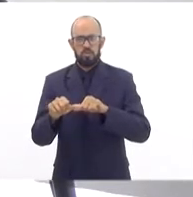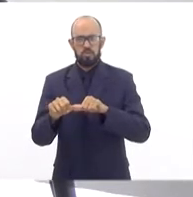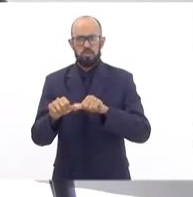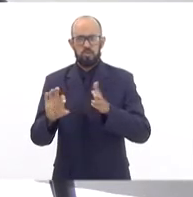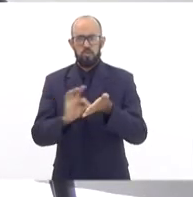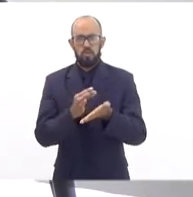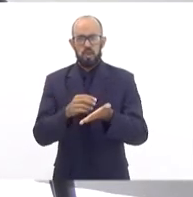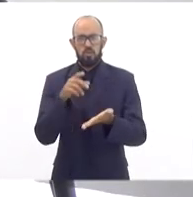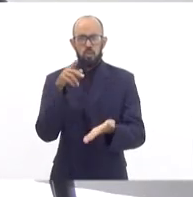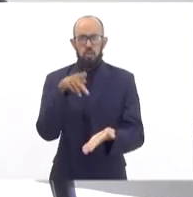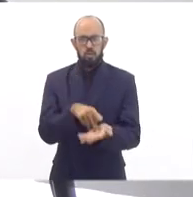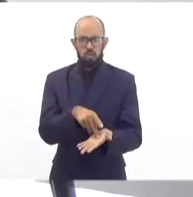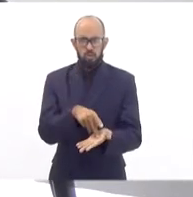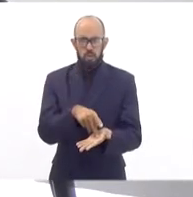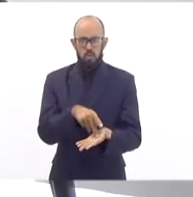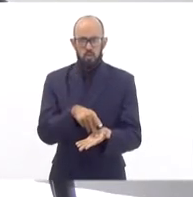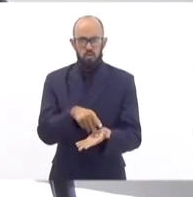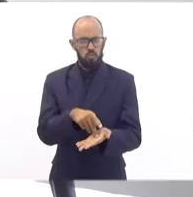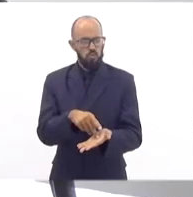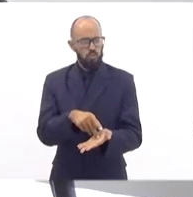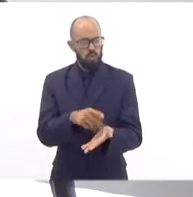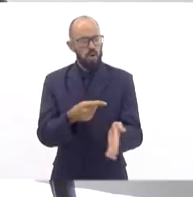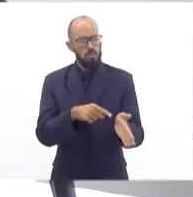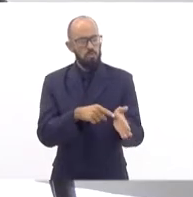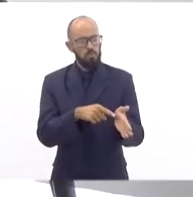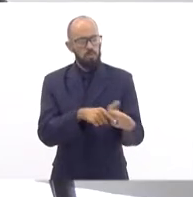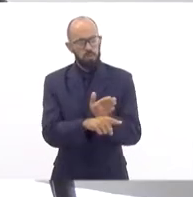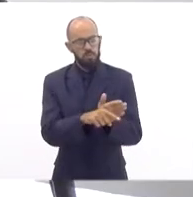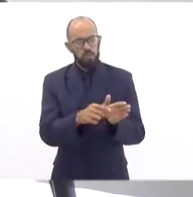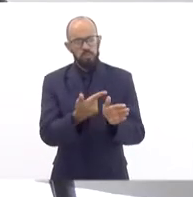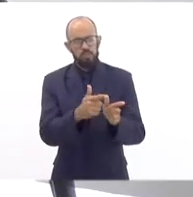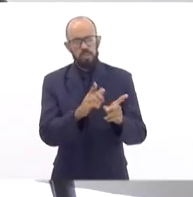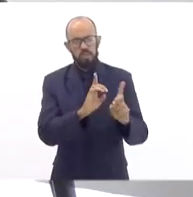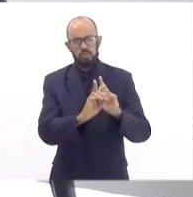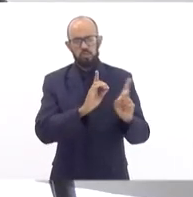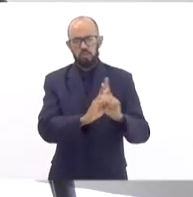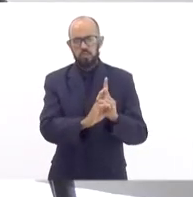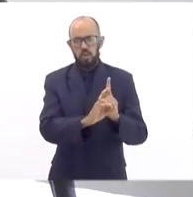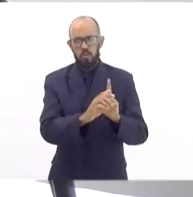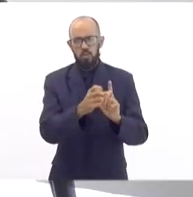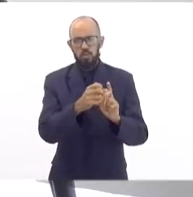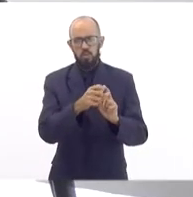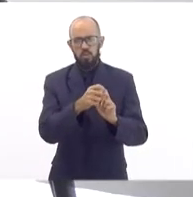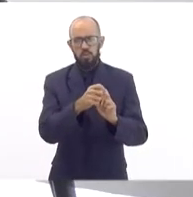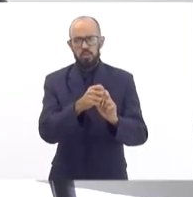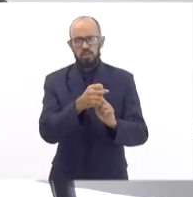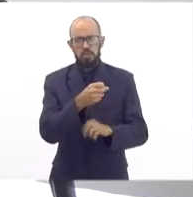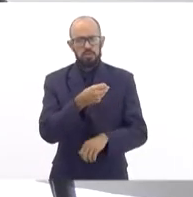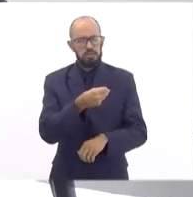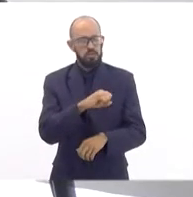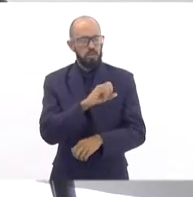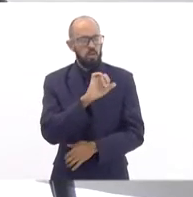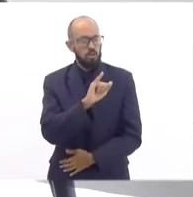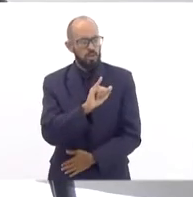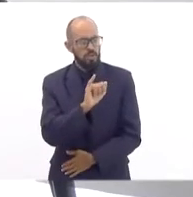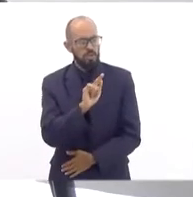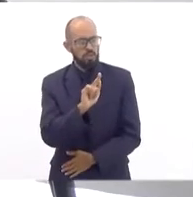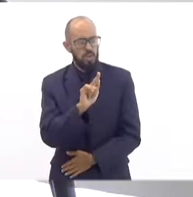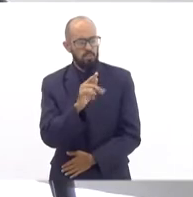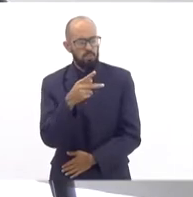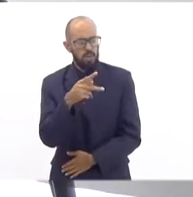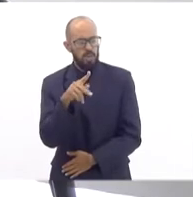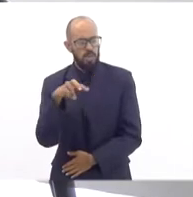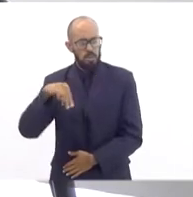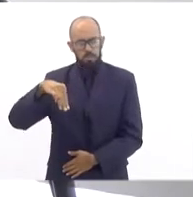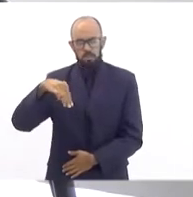original, não se discute que esse indexador teria que ser modificado? O IGPM é um indicador, é um